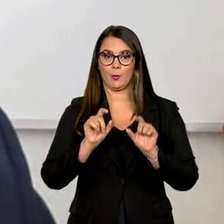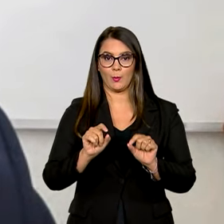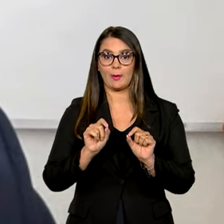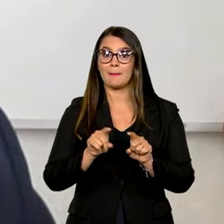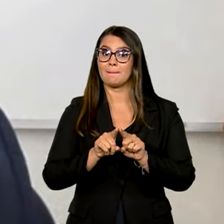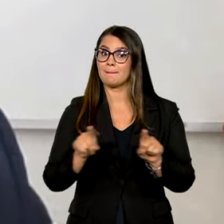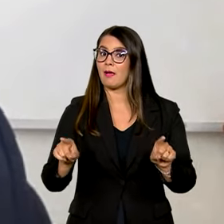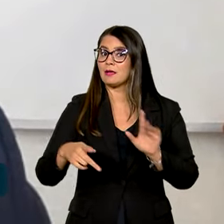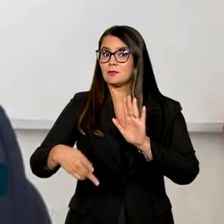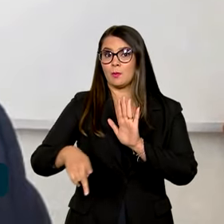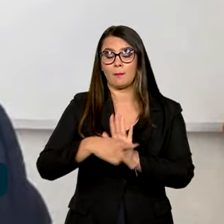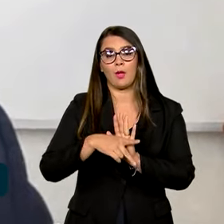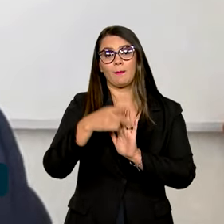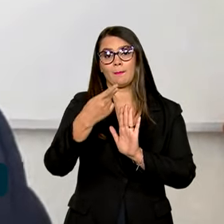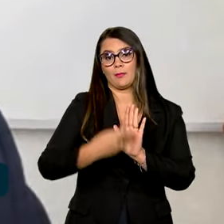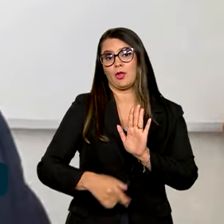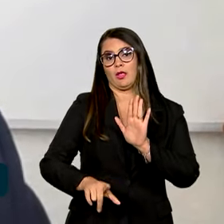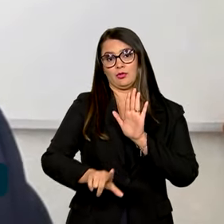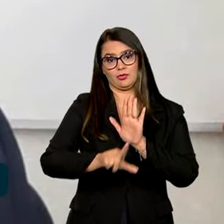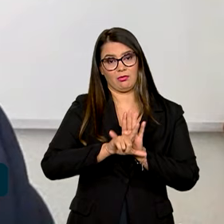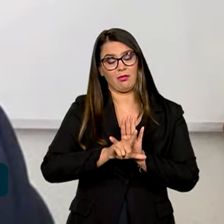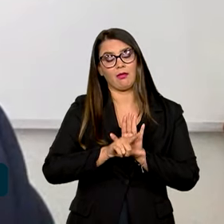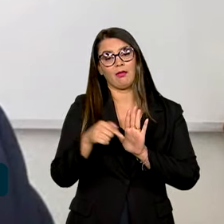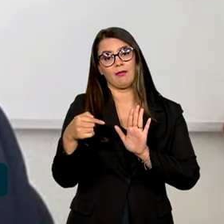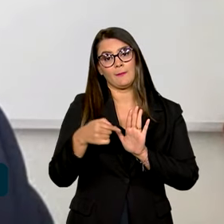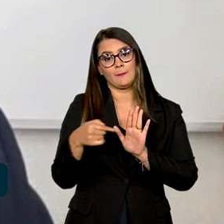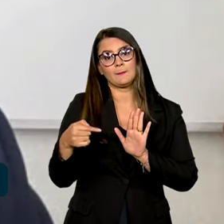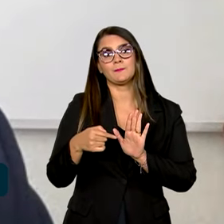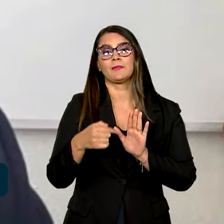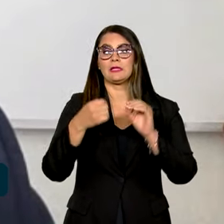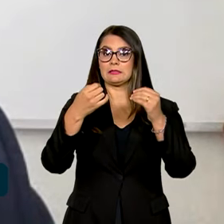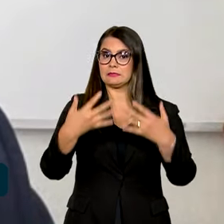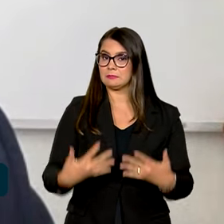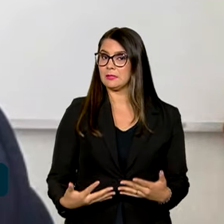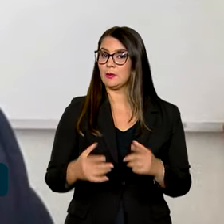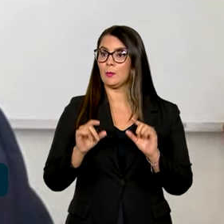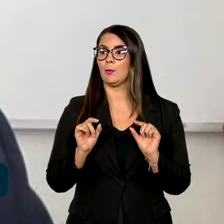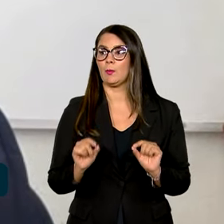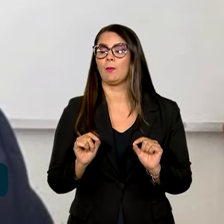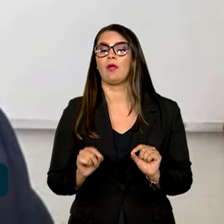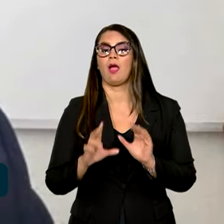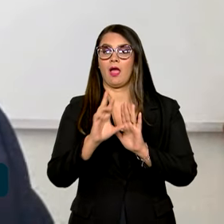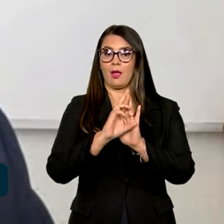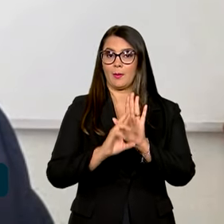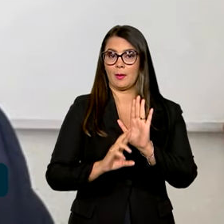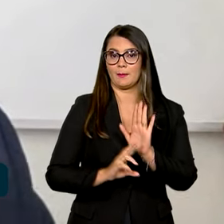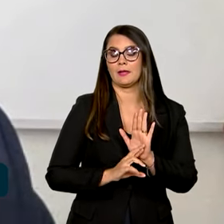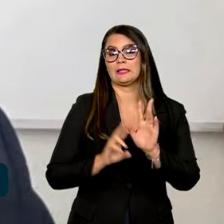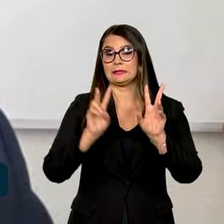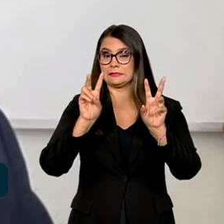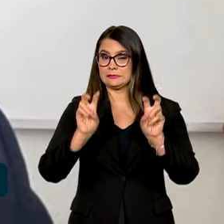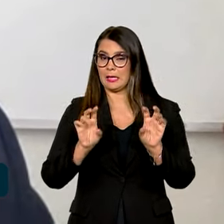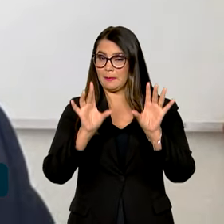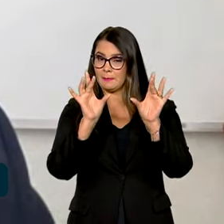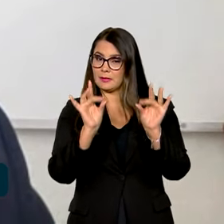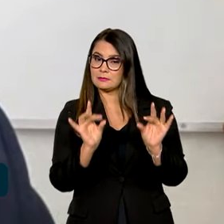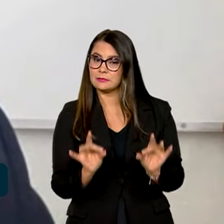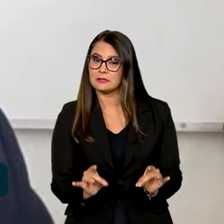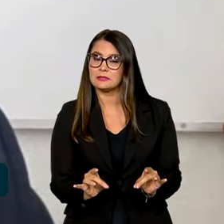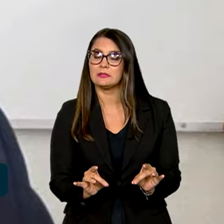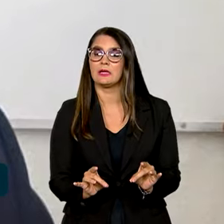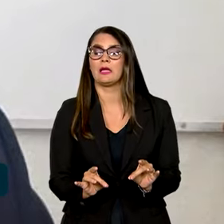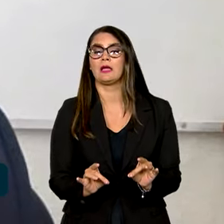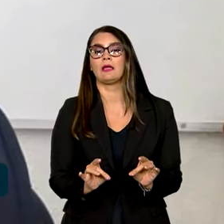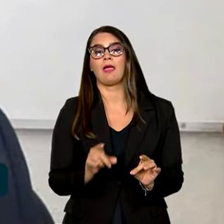as própri o próprio projeto de lei a medida provisória eh dizia expressamente que a regulamentação dos temas mais específicos ela